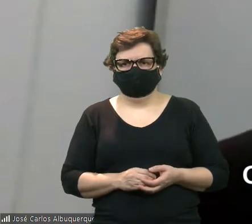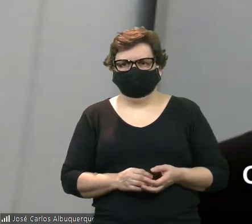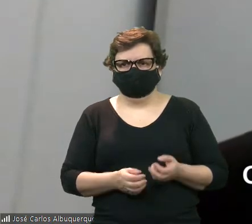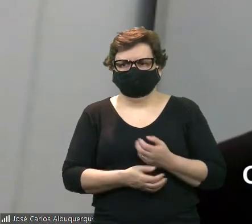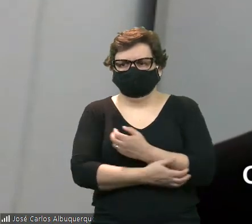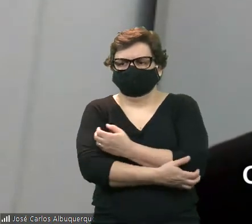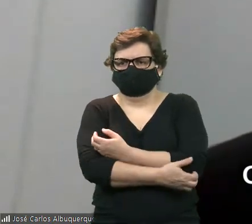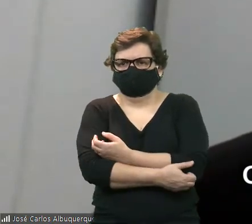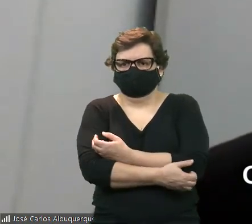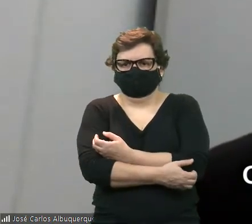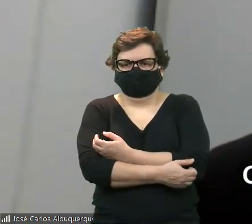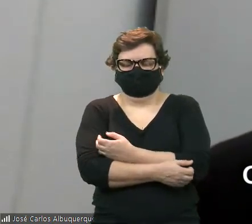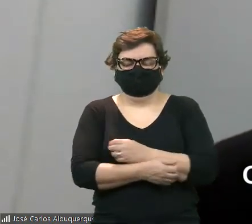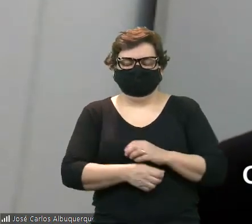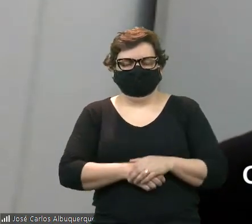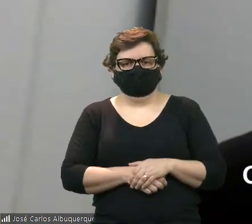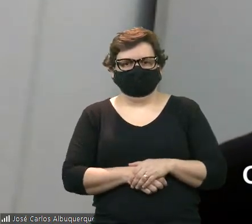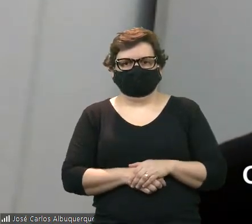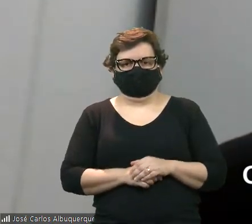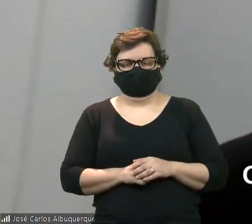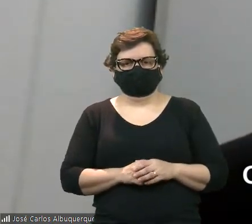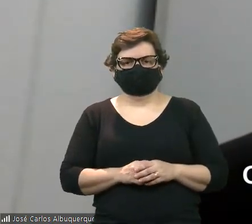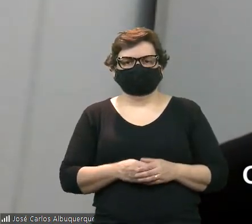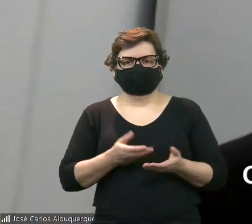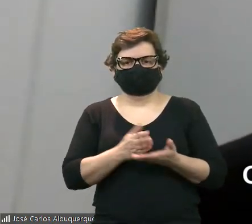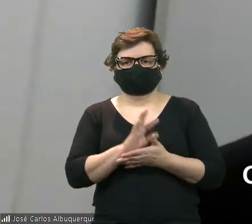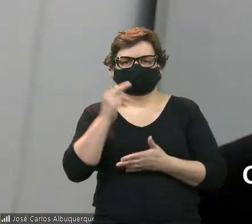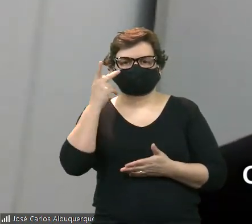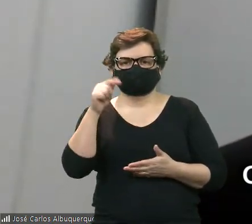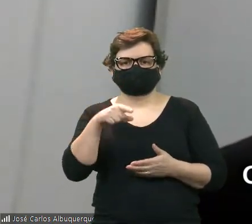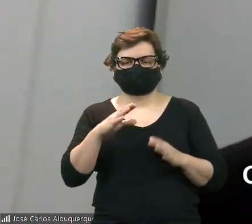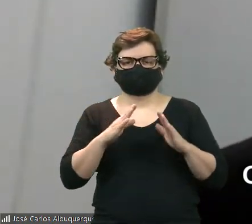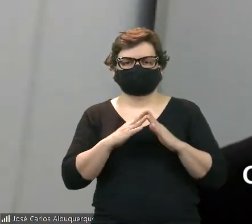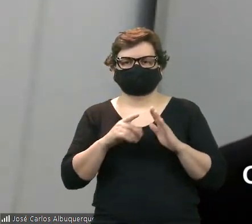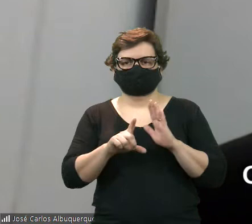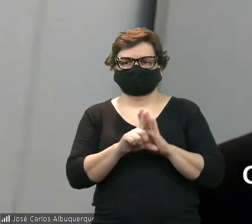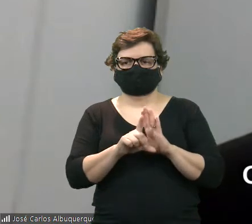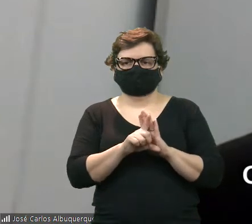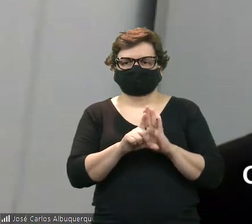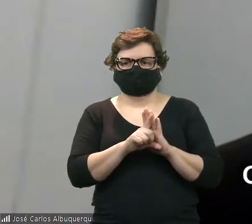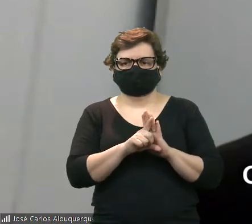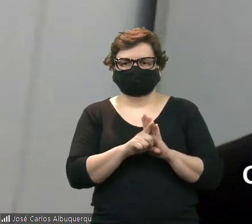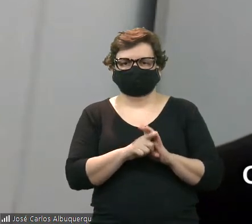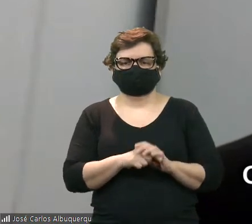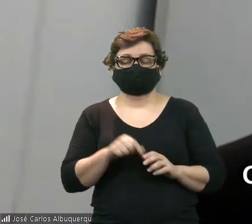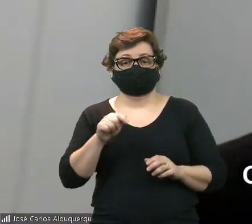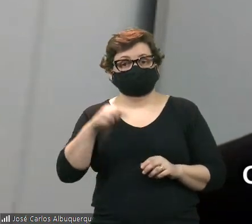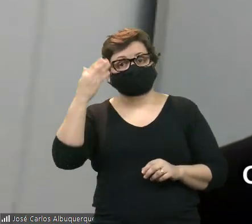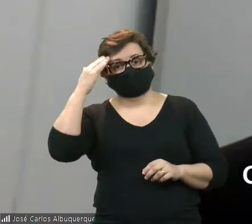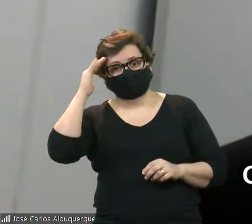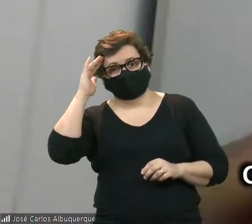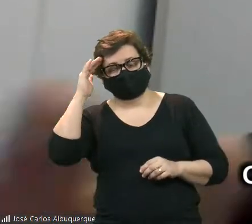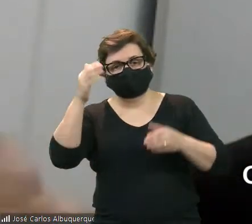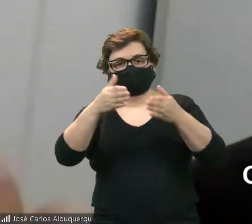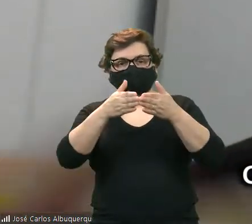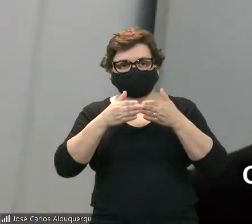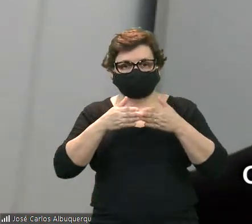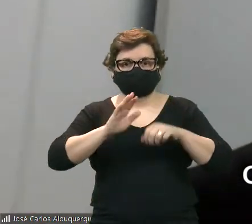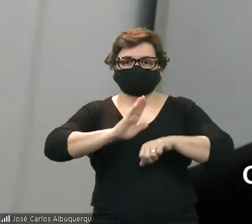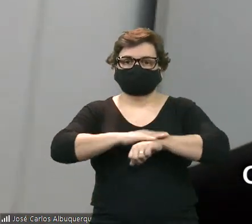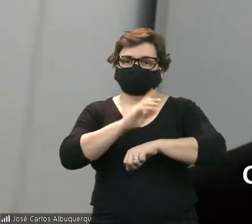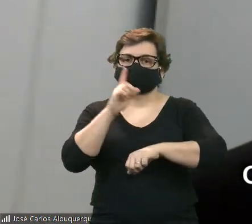historicamente sempre foram estudadas e aprovadas por essa Casa de Leis. Nesse entendimento, peço mais